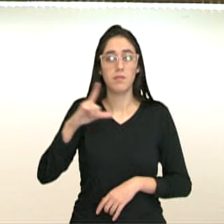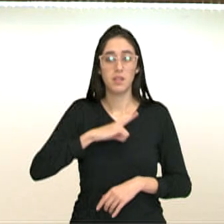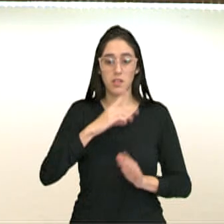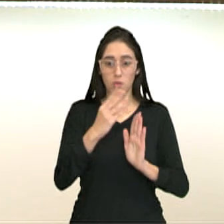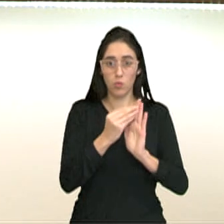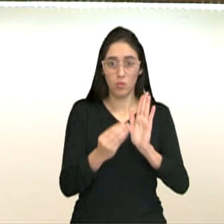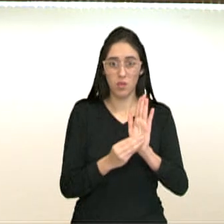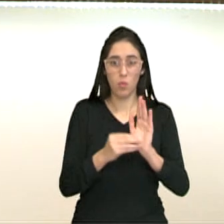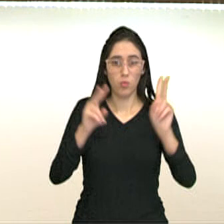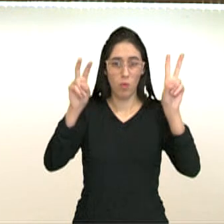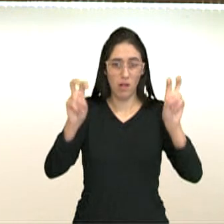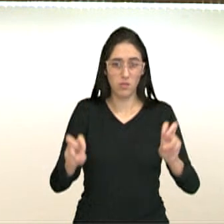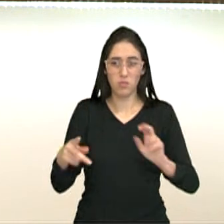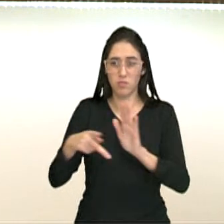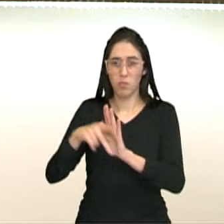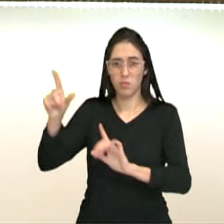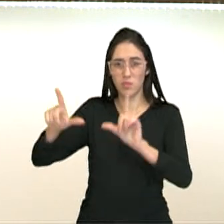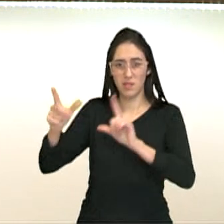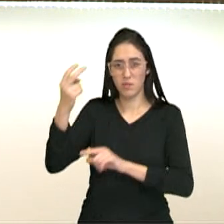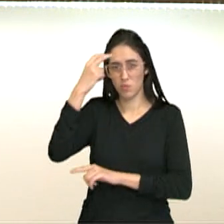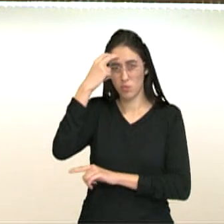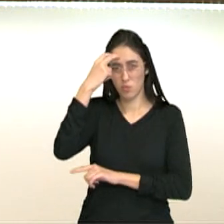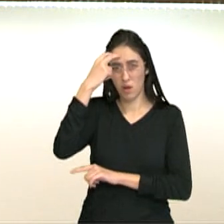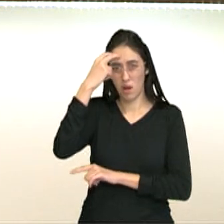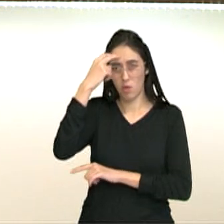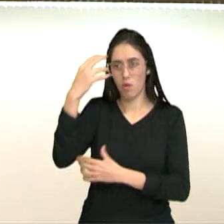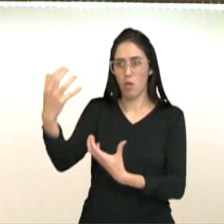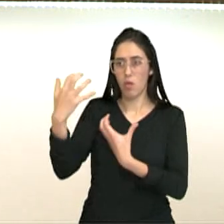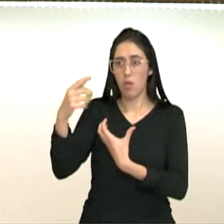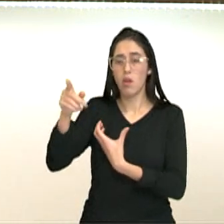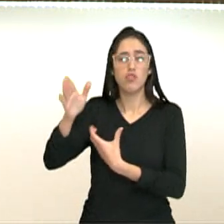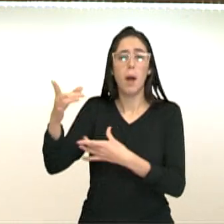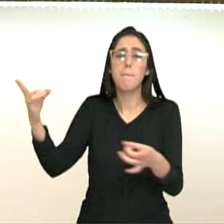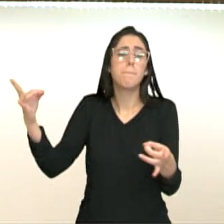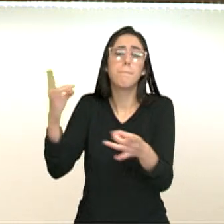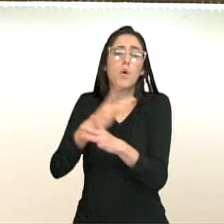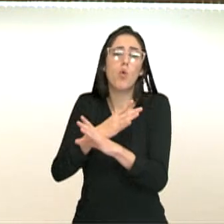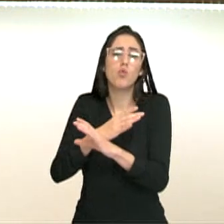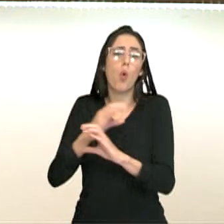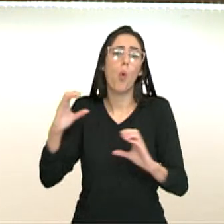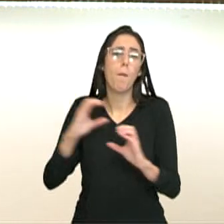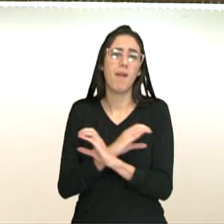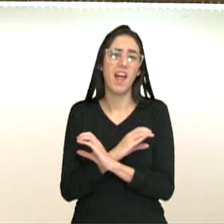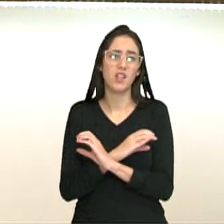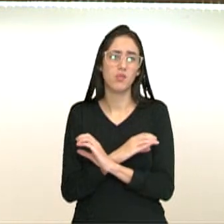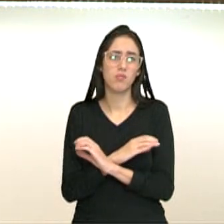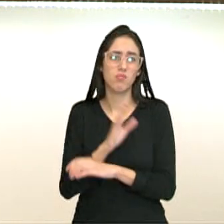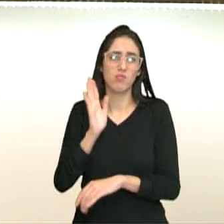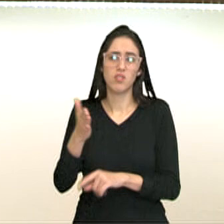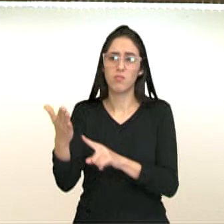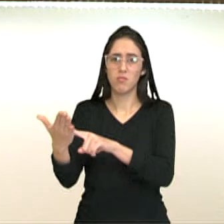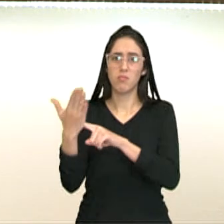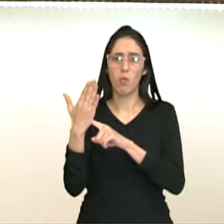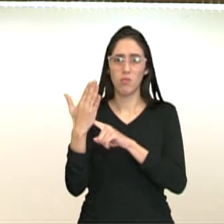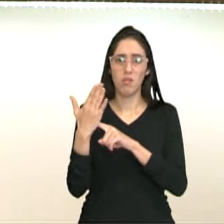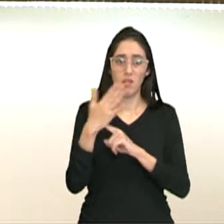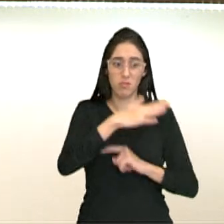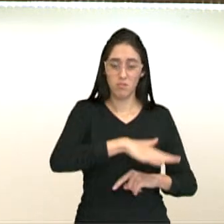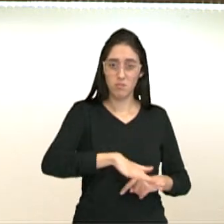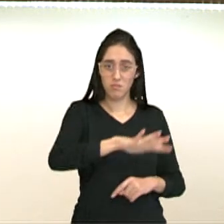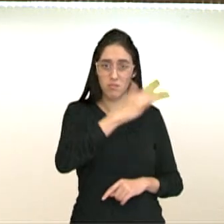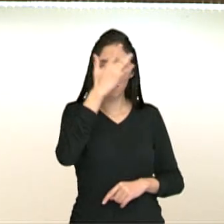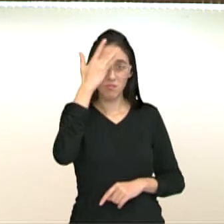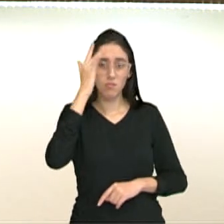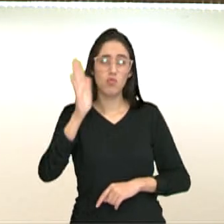indústria cultural passa é um conteúdo já pronto. Então, as pessoas estão acostumadas a